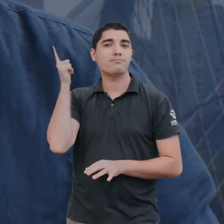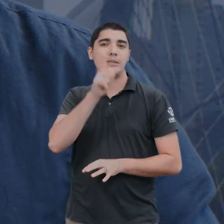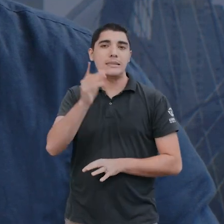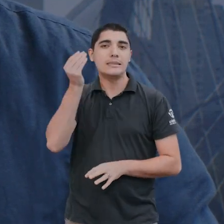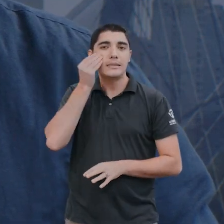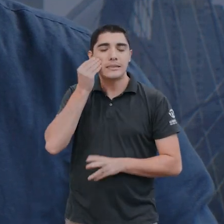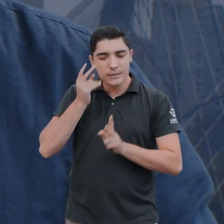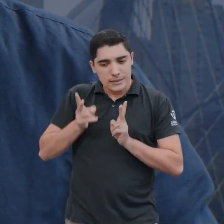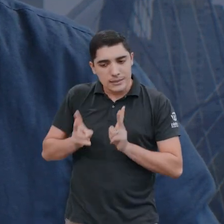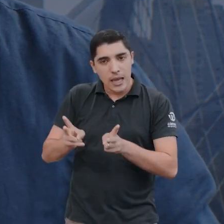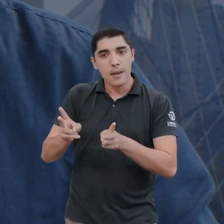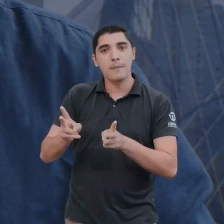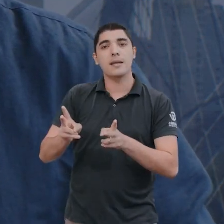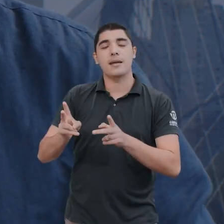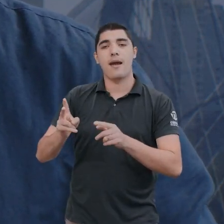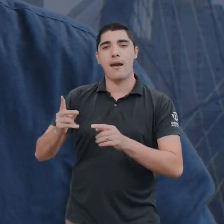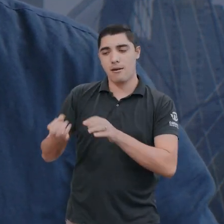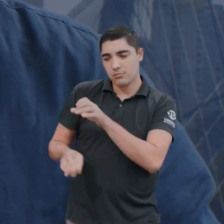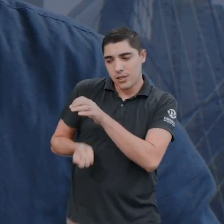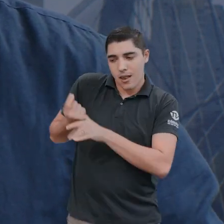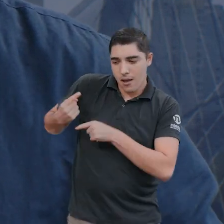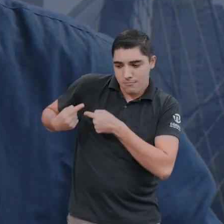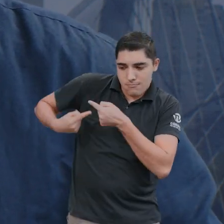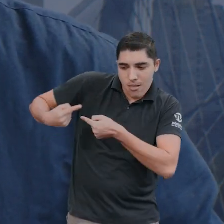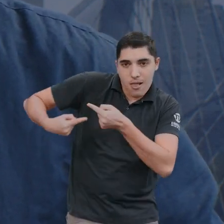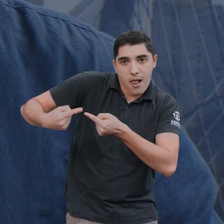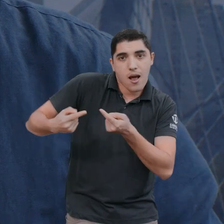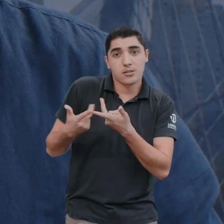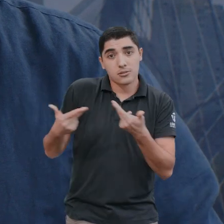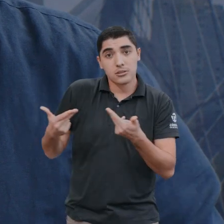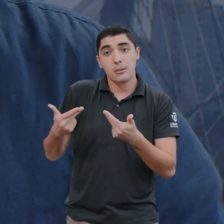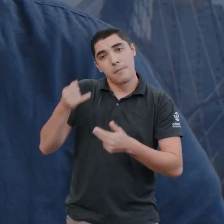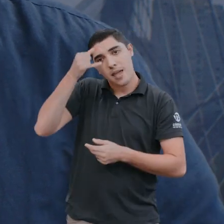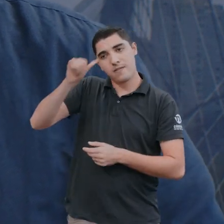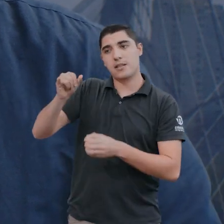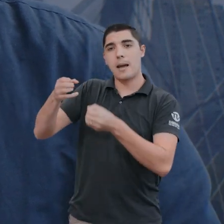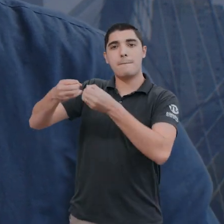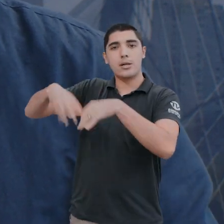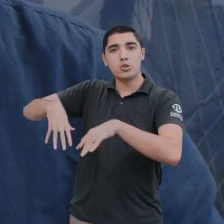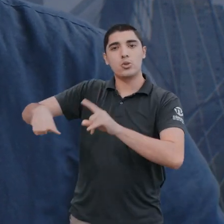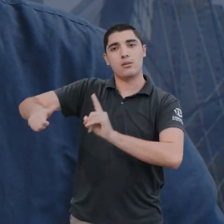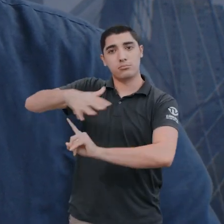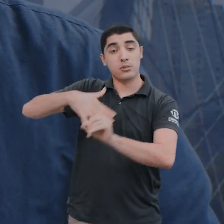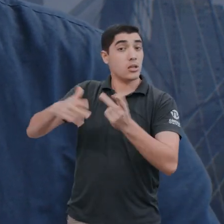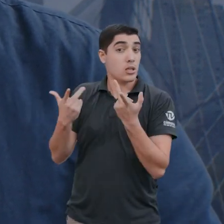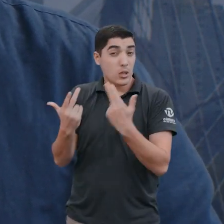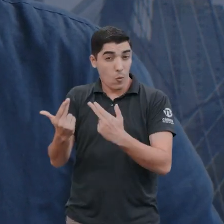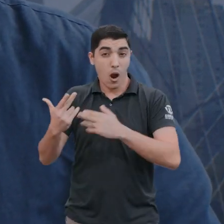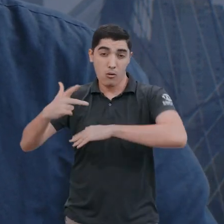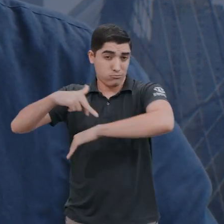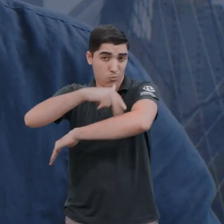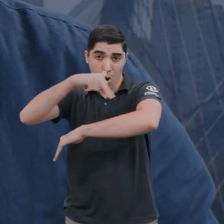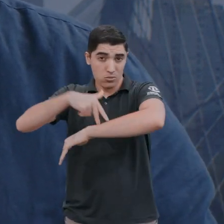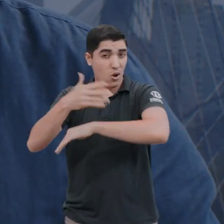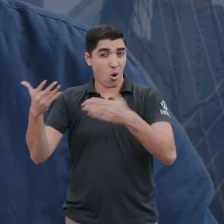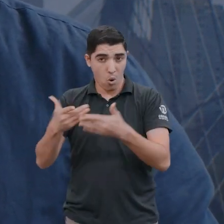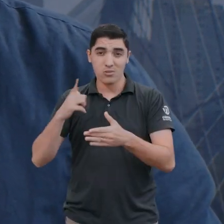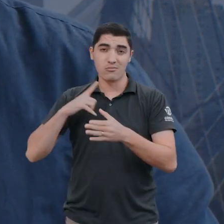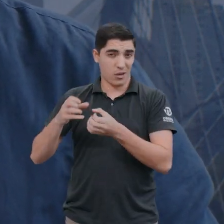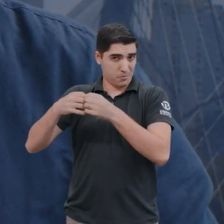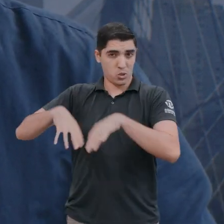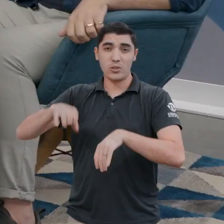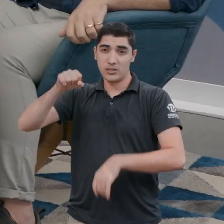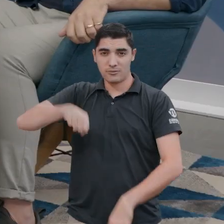gente tenha cada vez mais matéria-prima inusitada e que não agrida o ambiente como a indústria da moda agride atualmente,